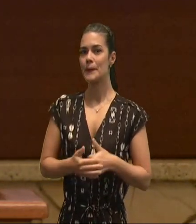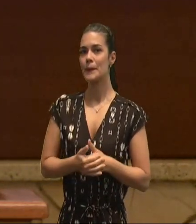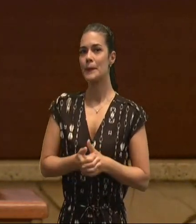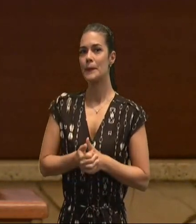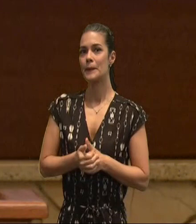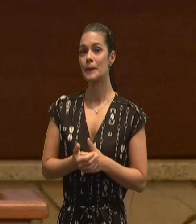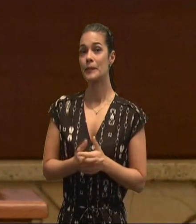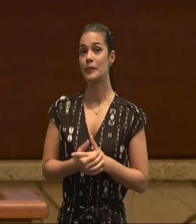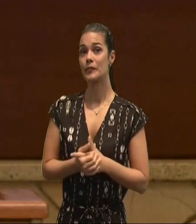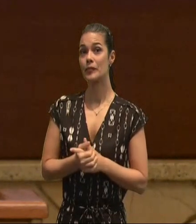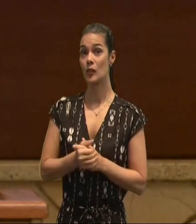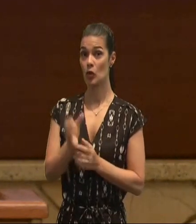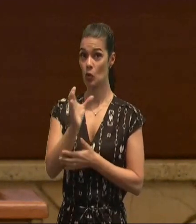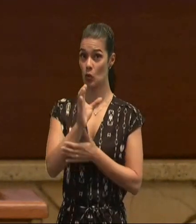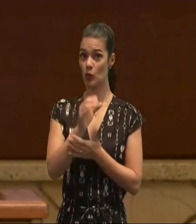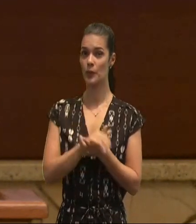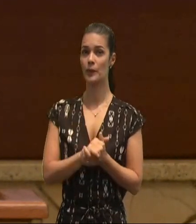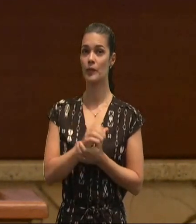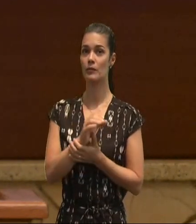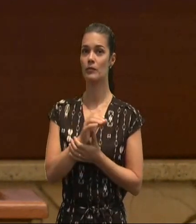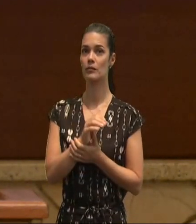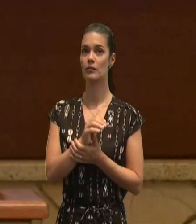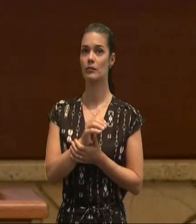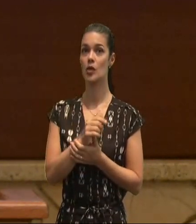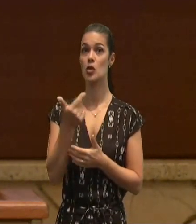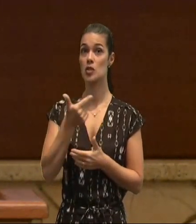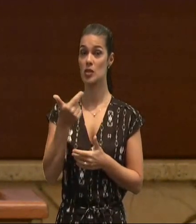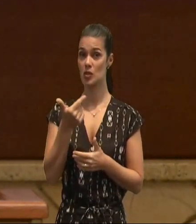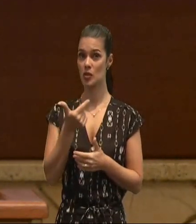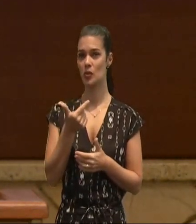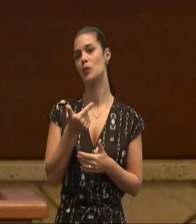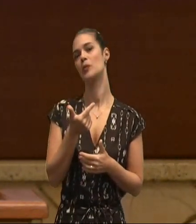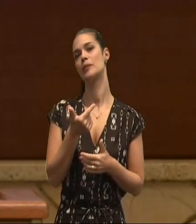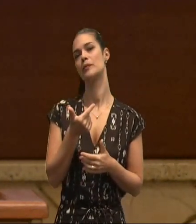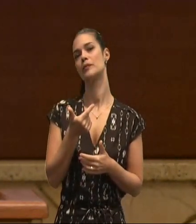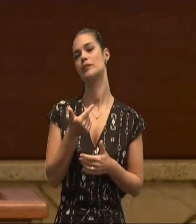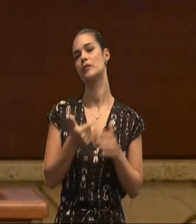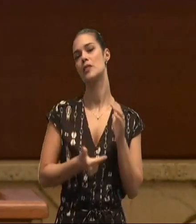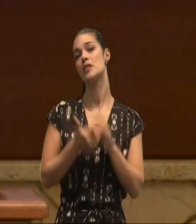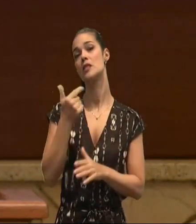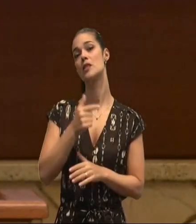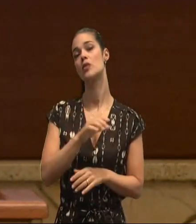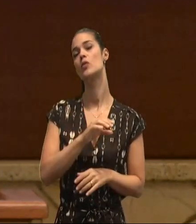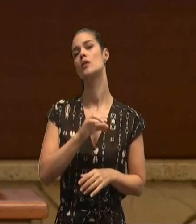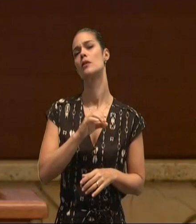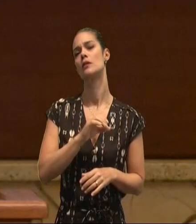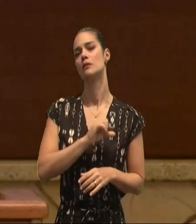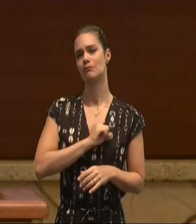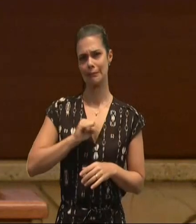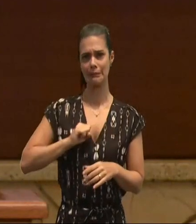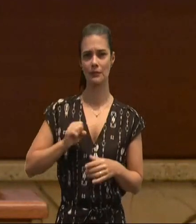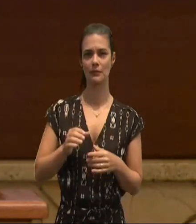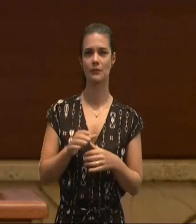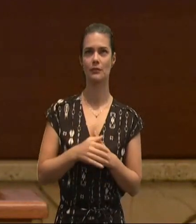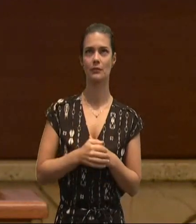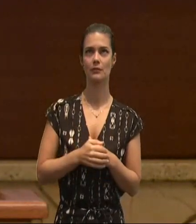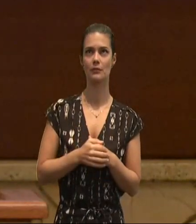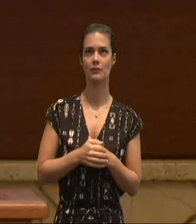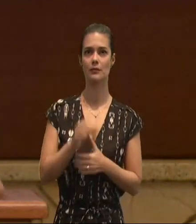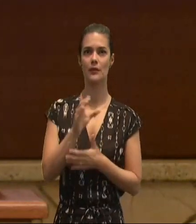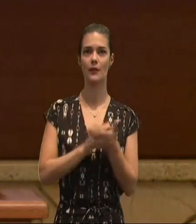quando nós vamos para o capítulo, para o segundo livro de Samuel, no capítulo 6, quando Davi